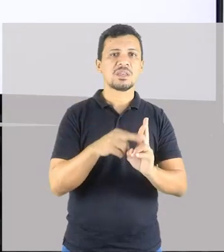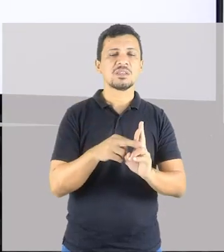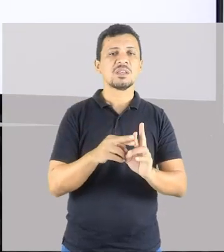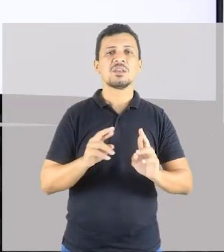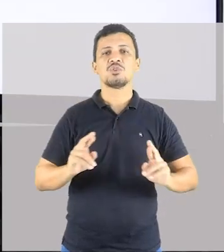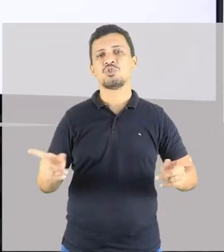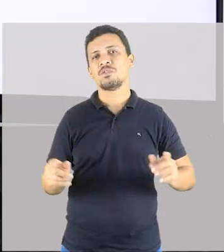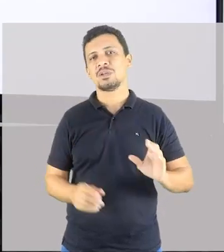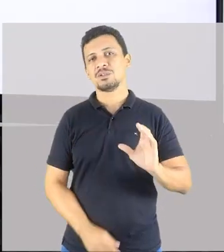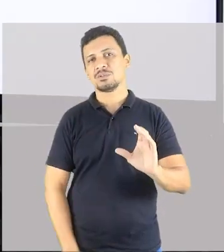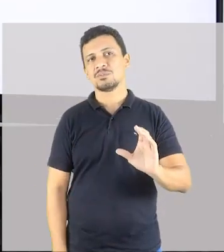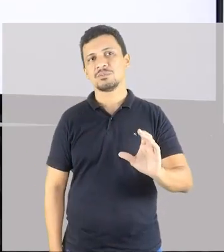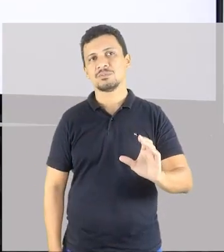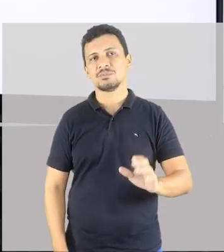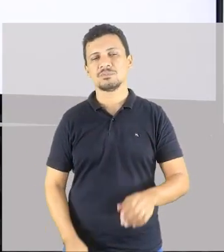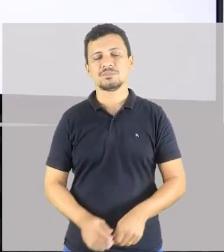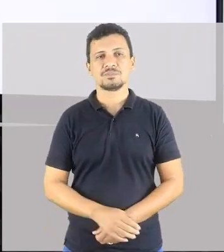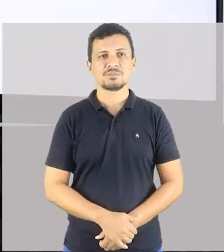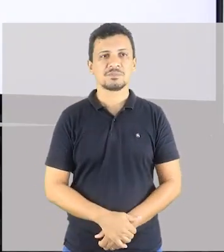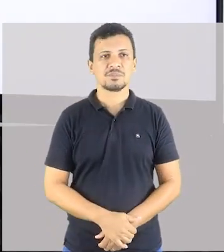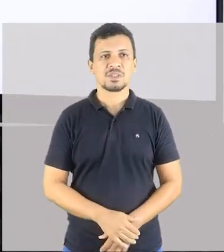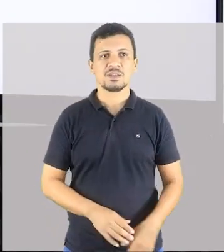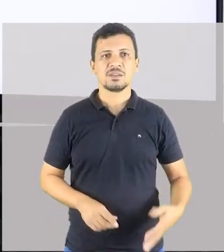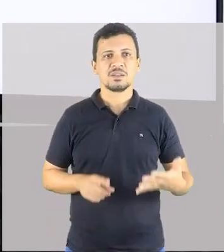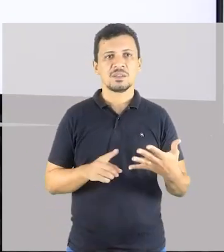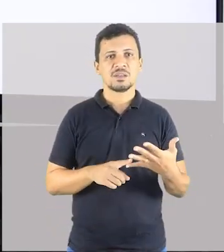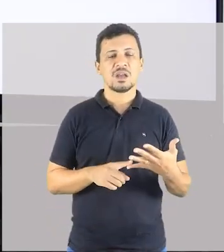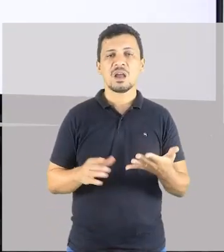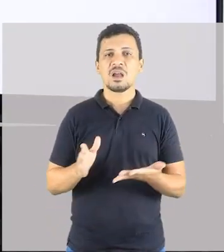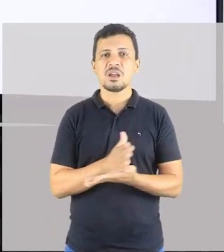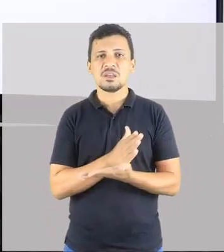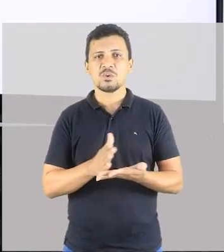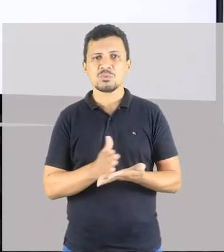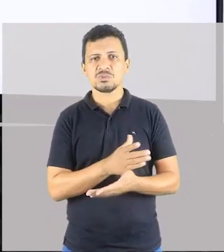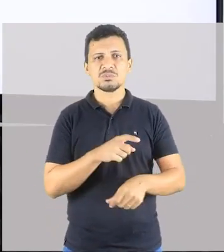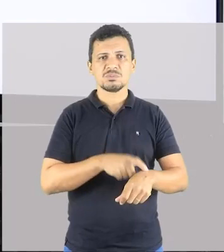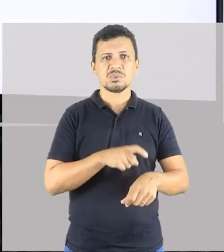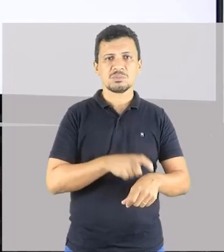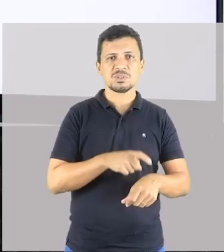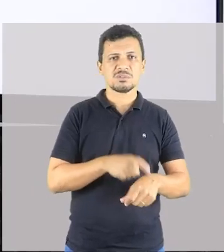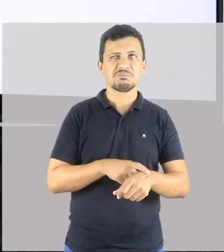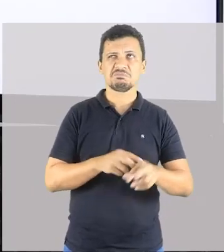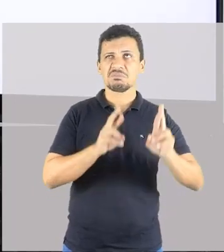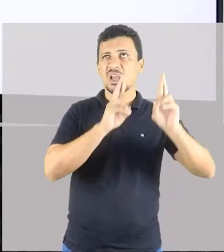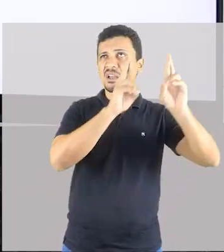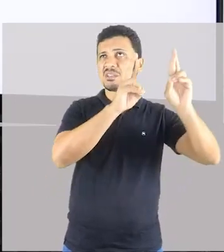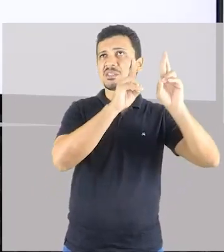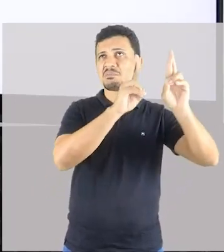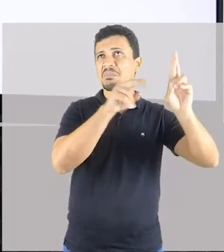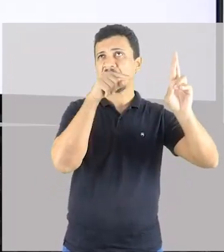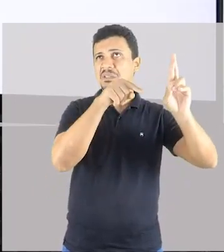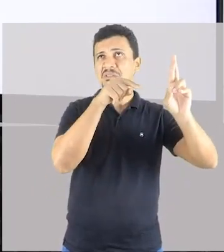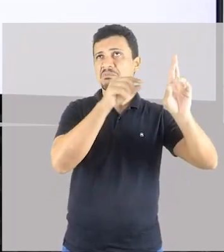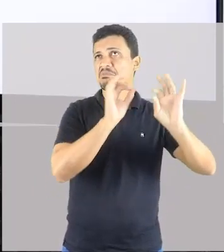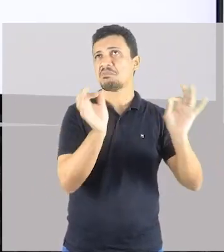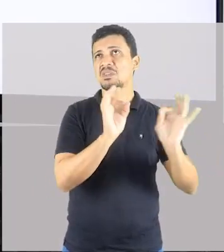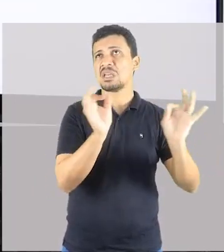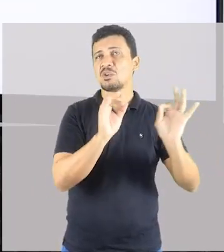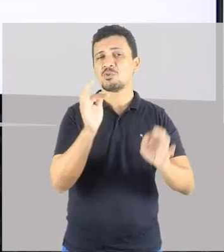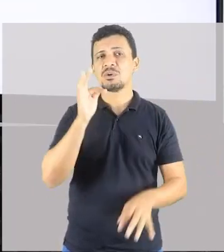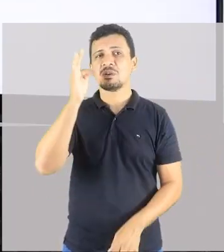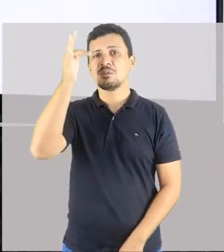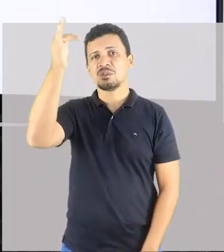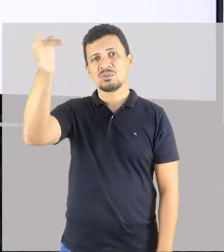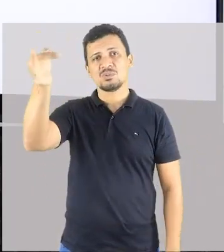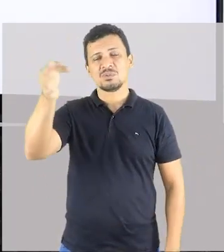letra C. Tá? Sinhá Vitória, em certos momentos, deixava de alimentar qualquer esperança quanto ao futuro. Não, nessa passagem